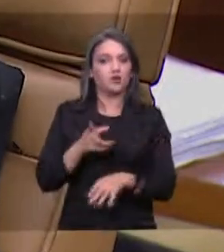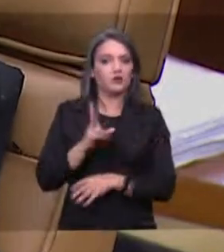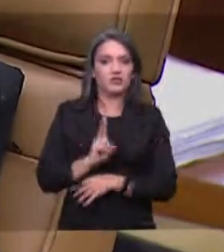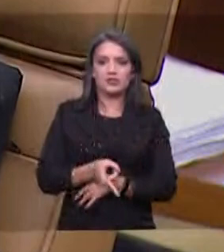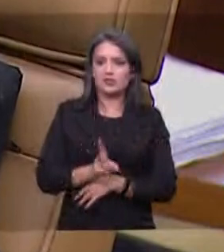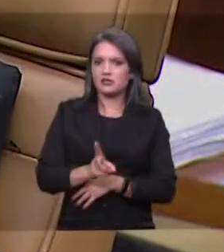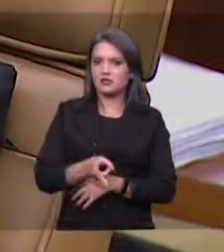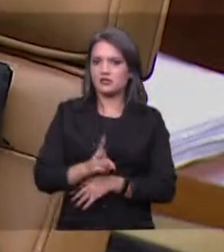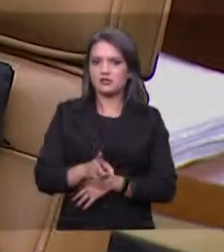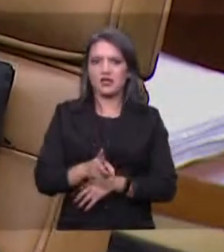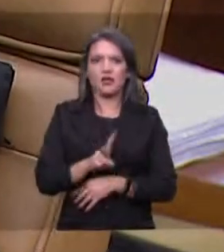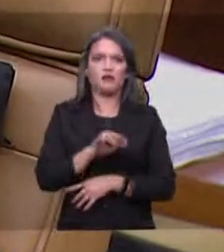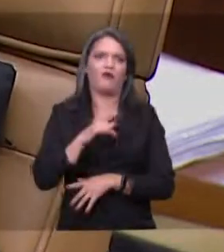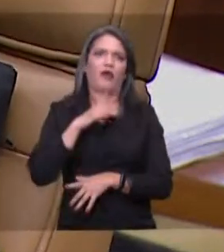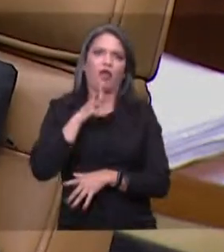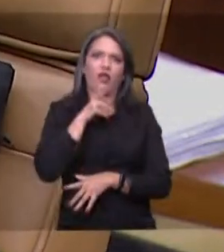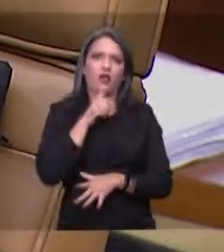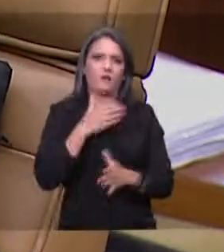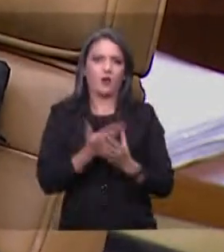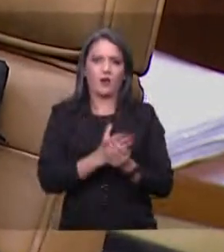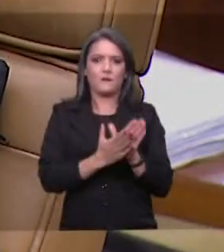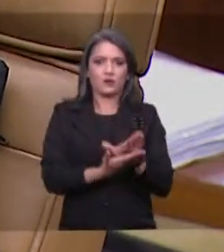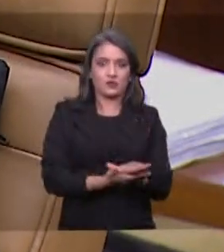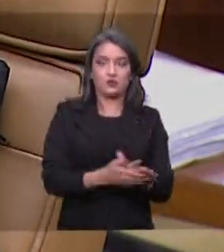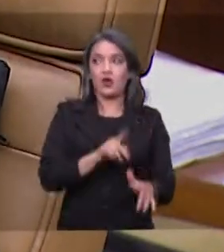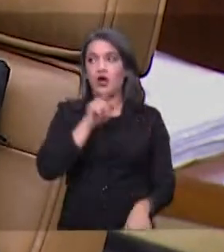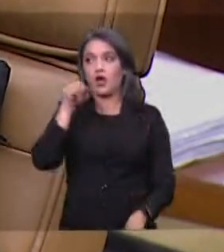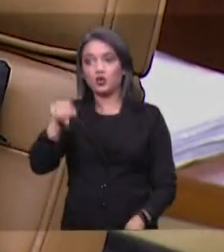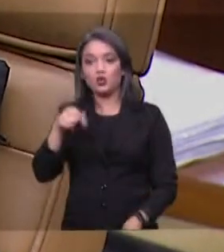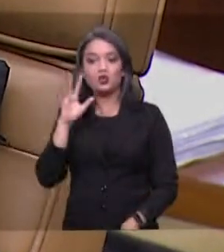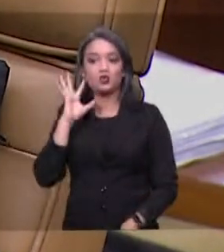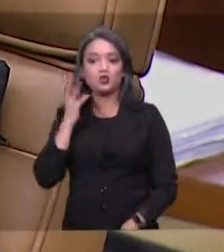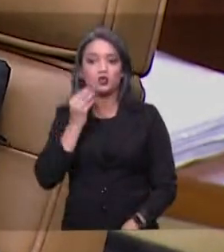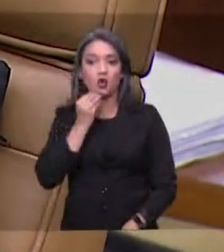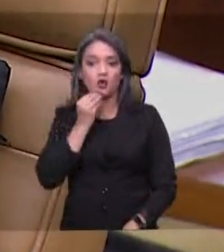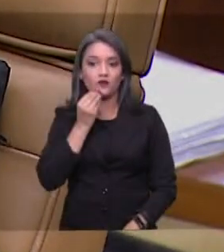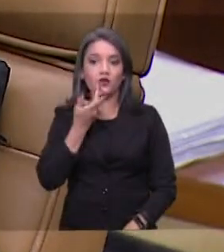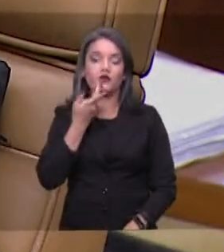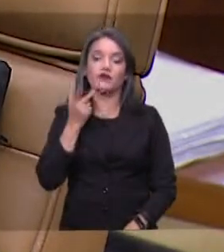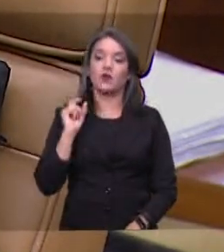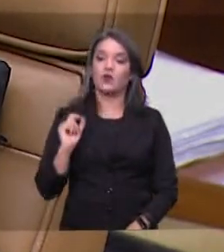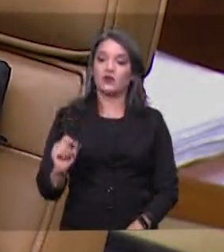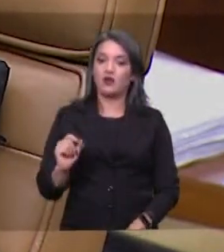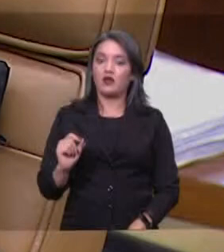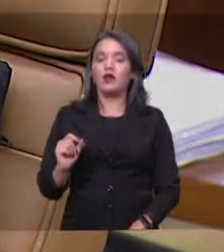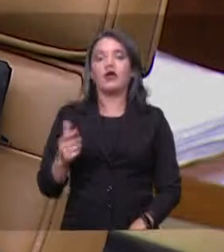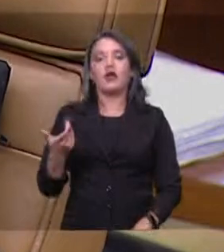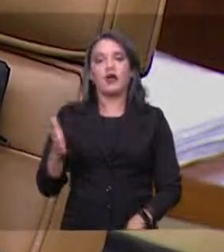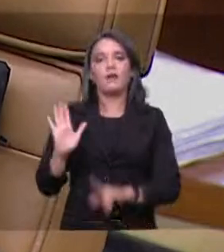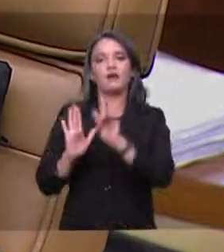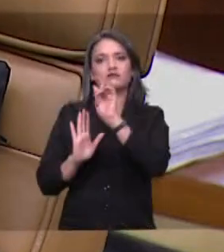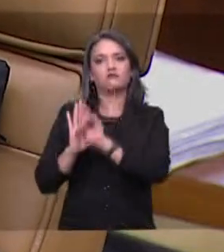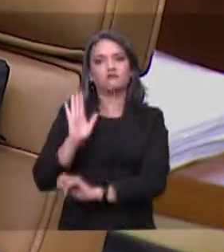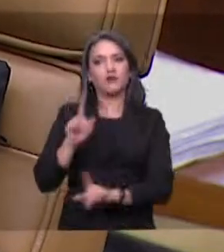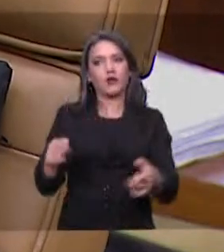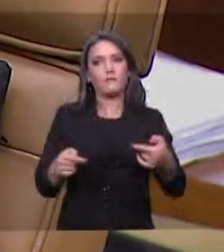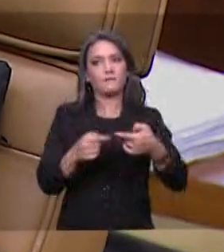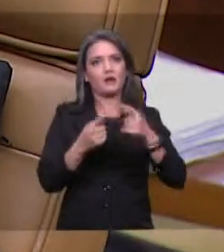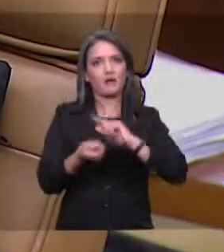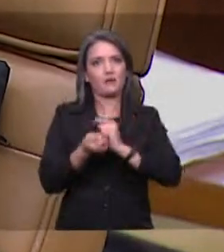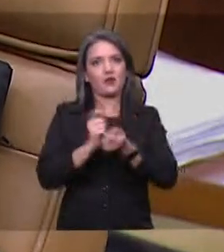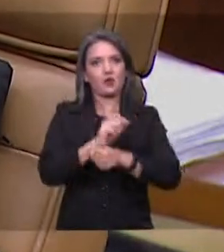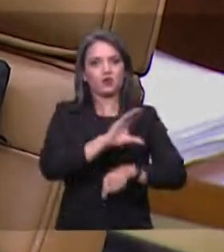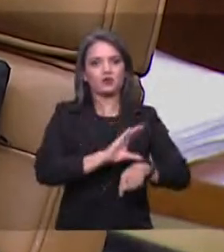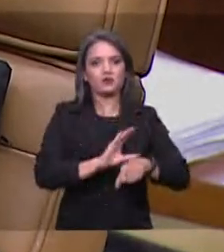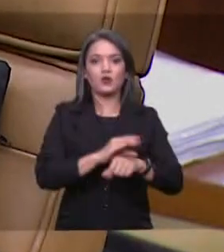isso vai delongar muito o processo. O ministro Dias Toffoli, ele entende de atribuir interpretação conforme para prever que o